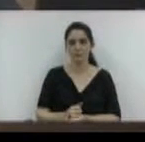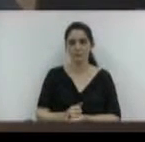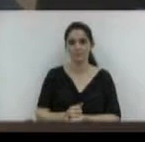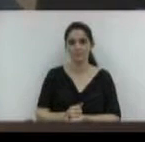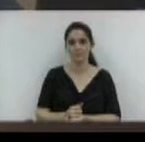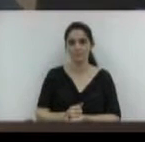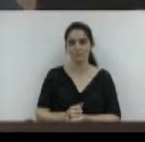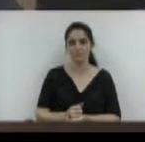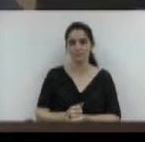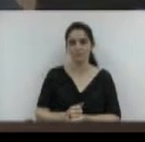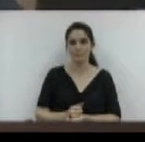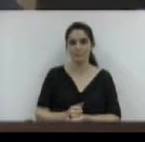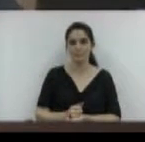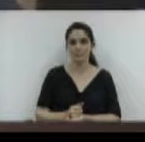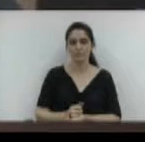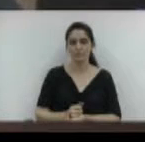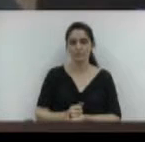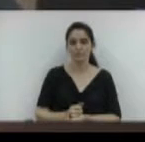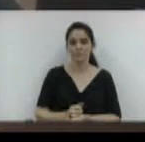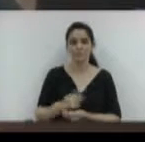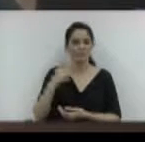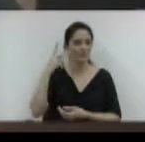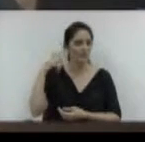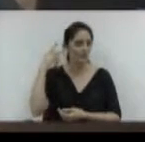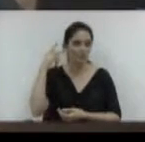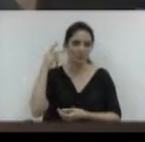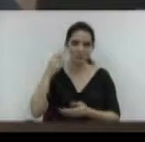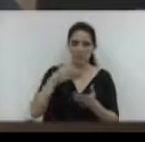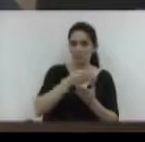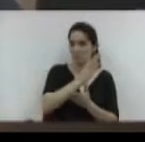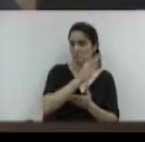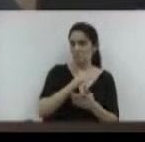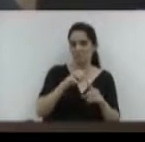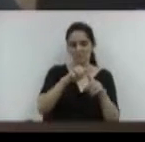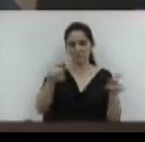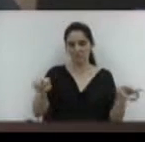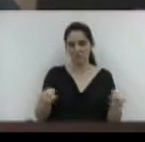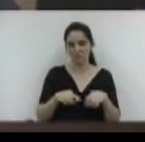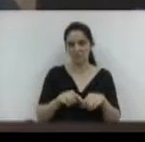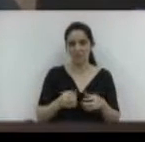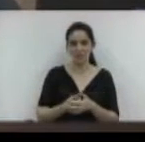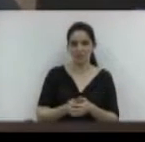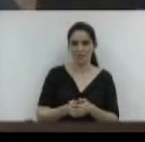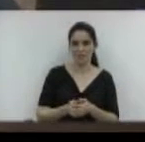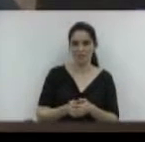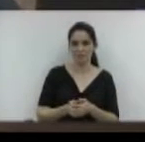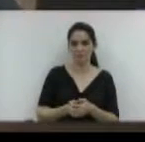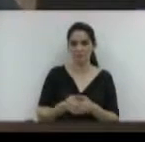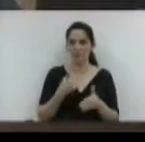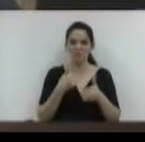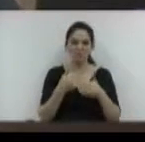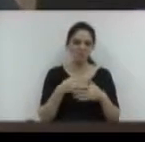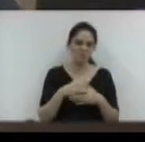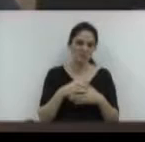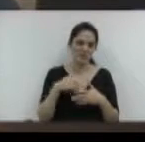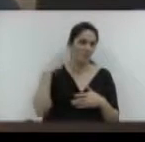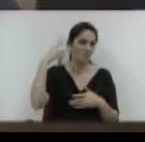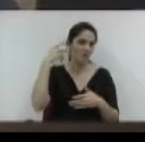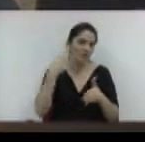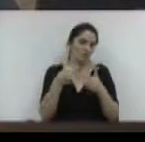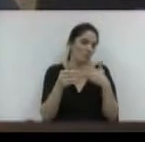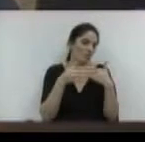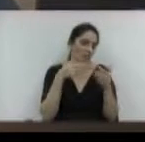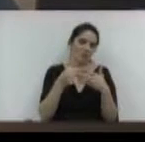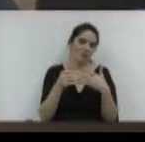gabinetes, não orienta os vereadores, a gente está a Deus dará, a gente tem que fazer as